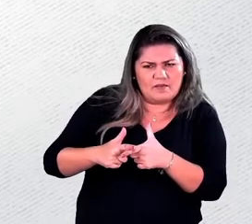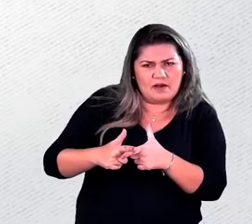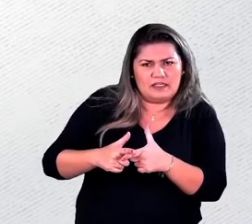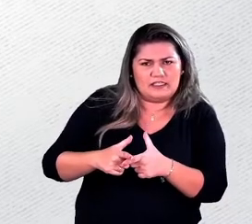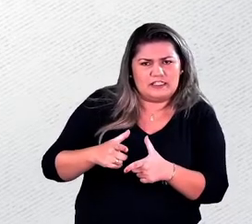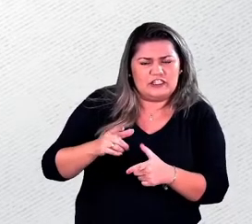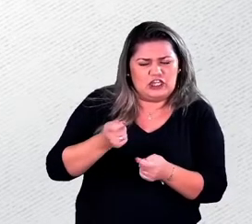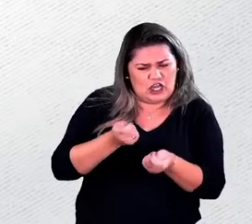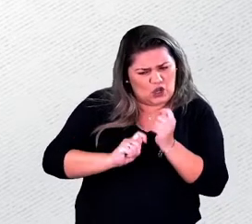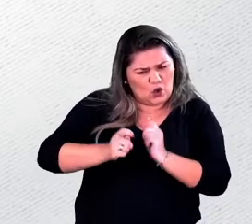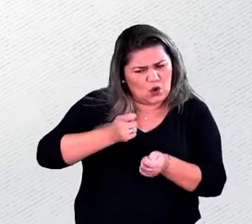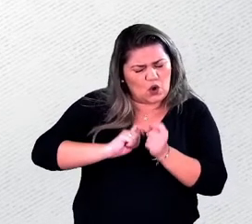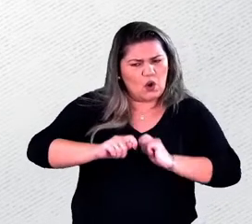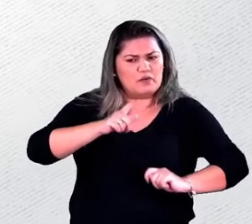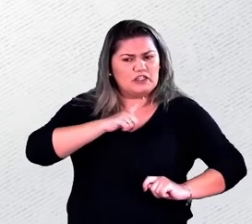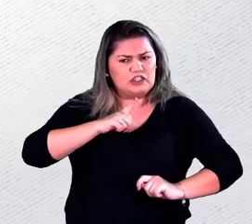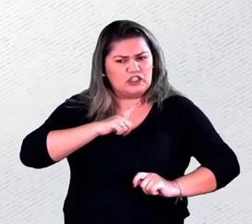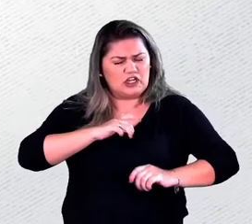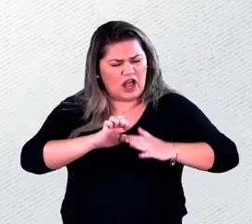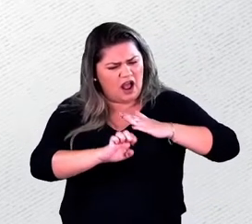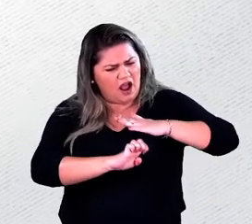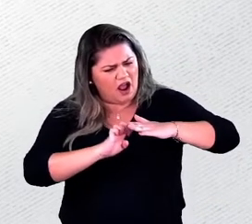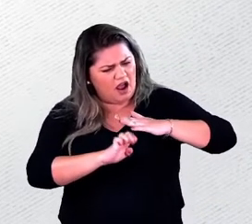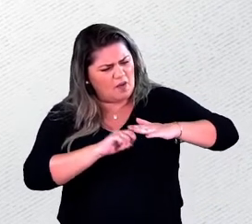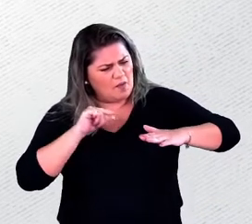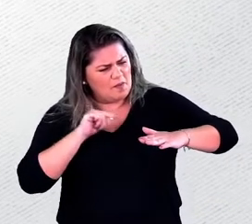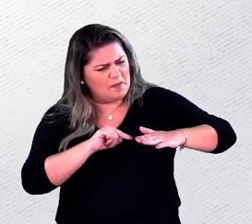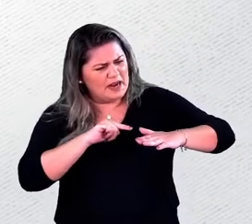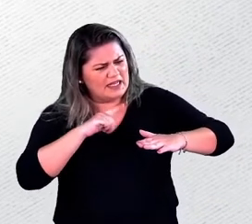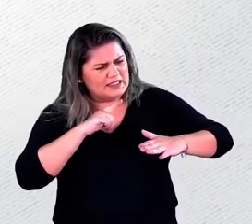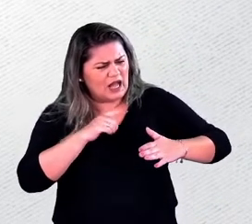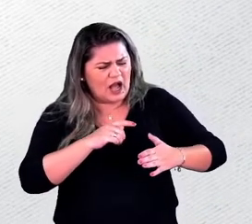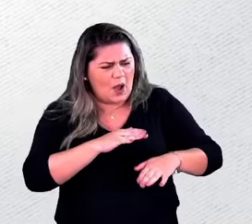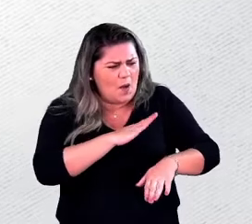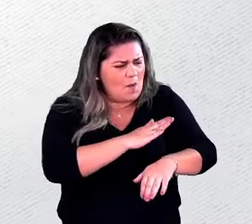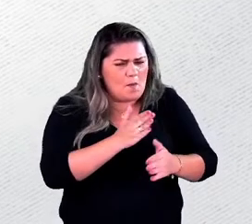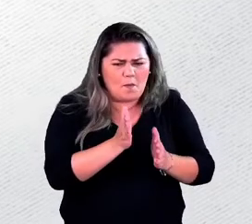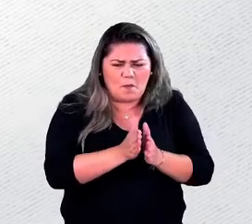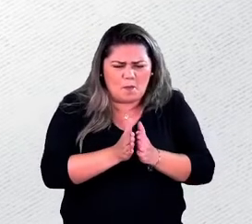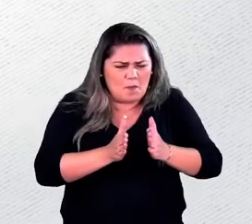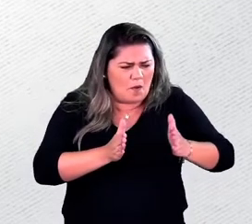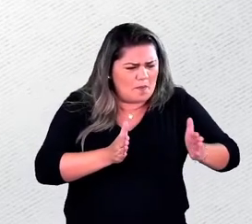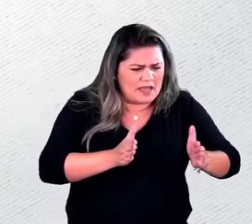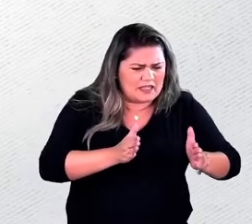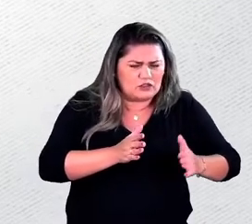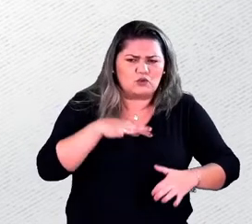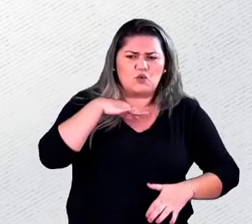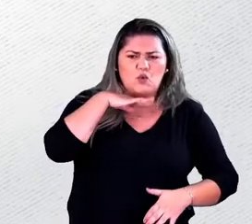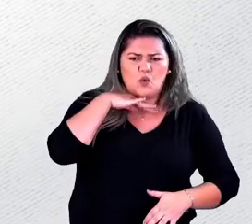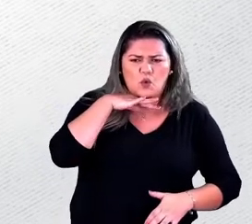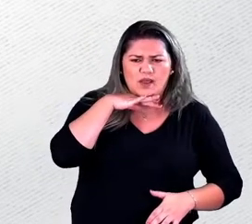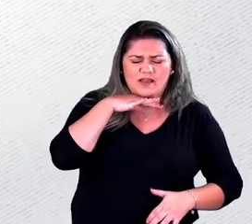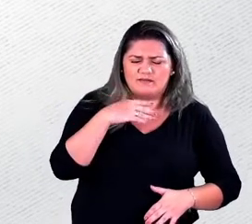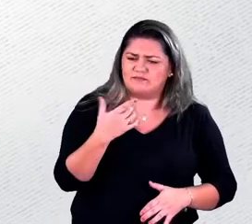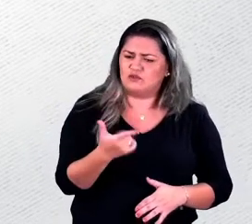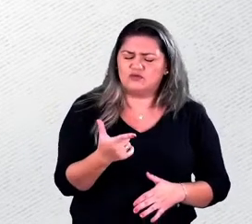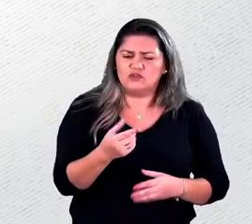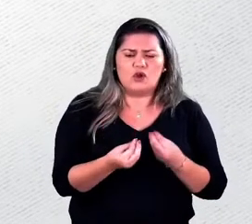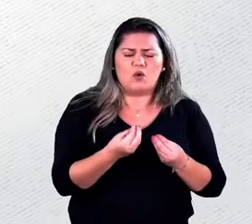à disposição das empresas para que elas pudessem superar aquele momento de crise essas ferramentas não existiam